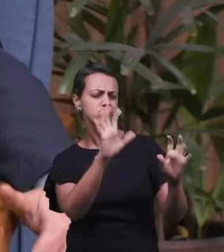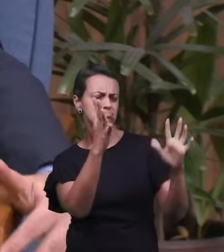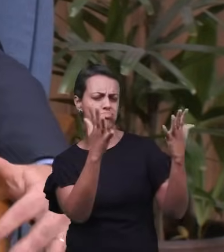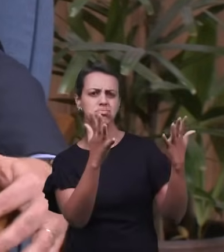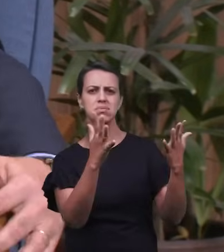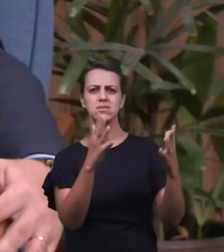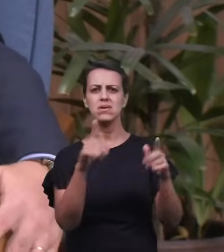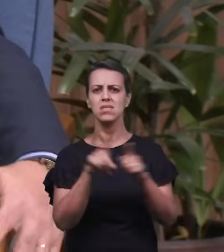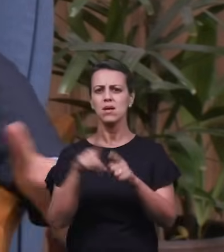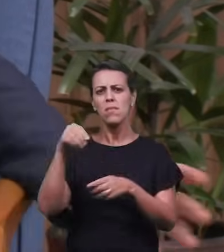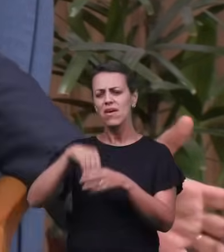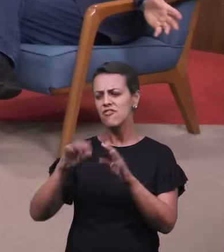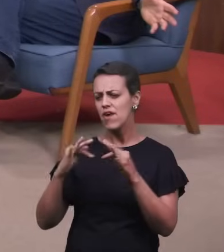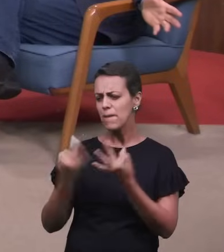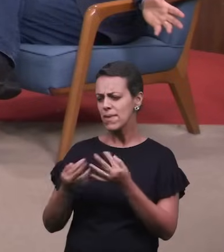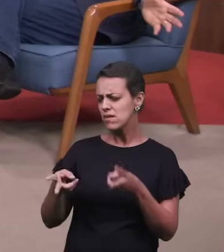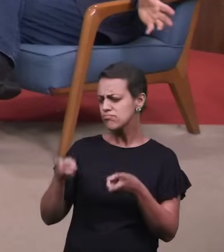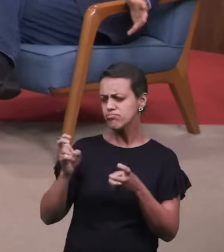familiar, econômico, há os sinais